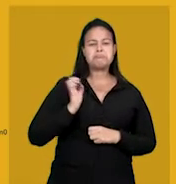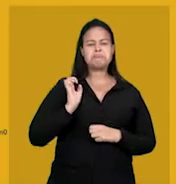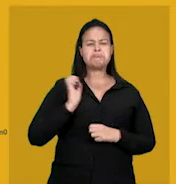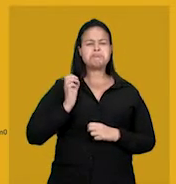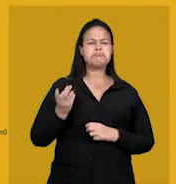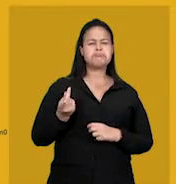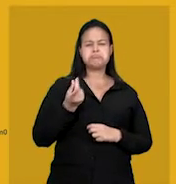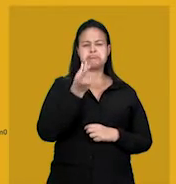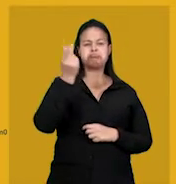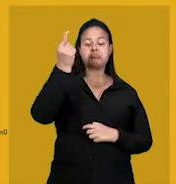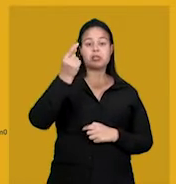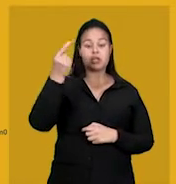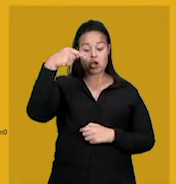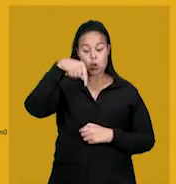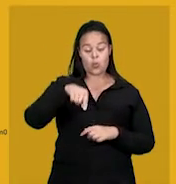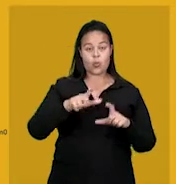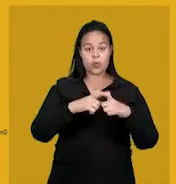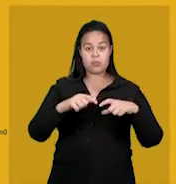mundo. Bem,